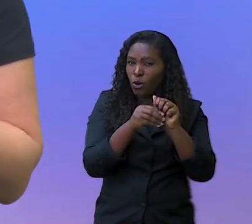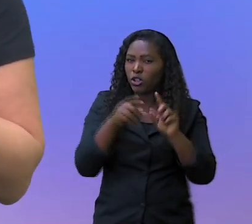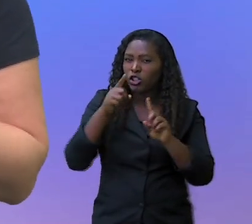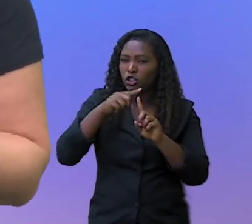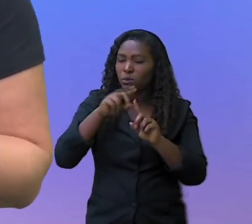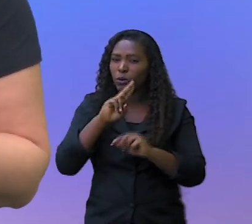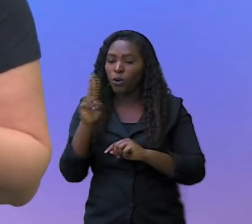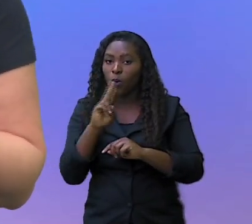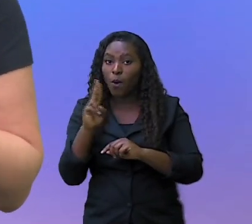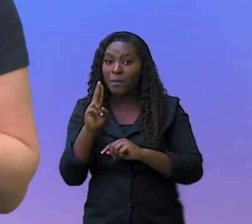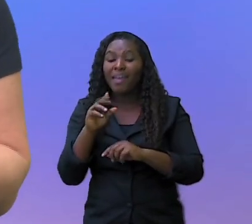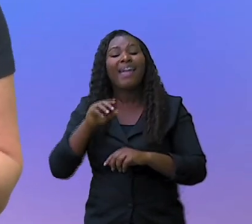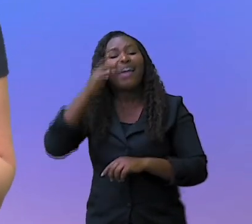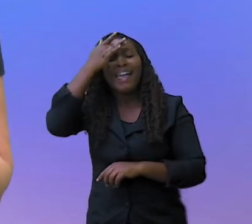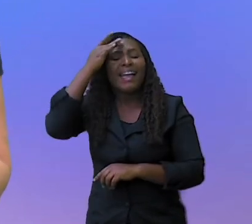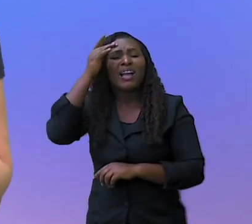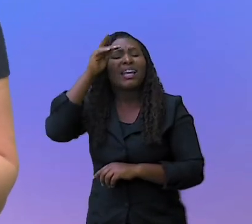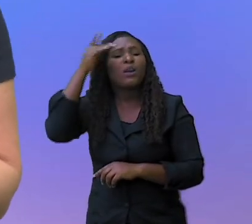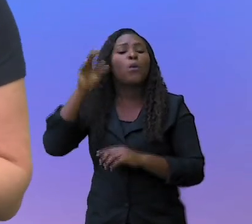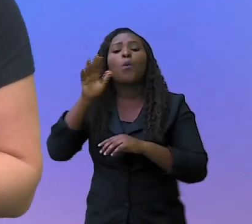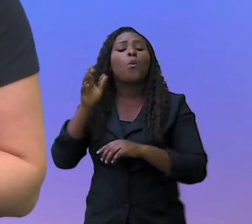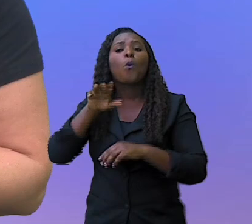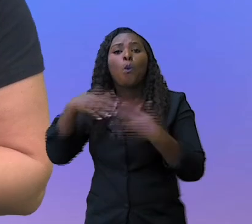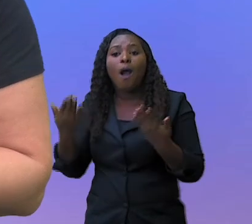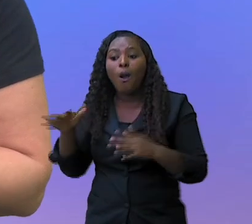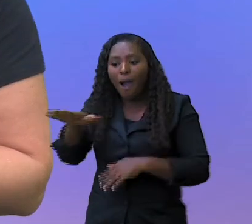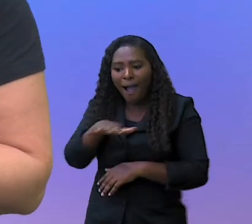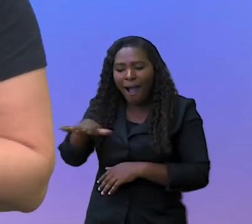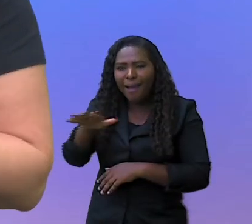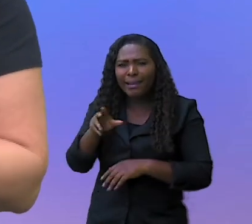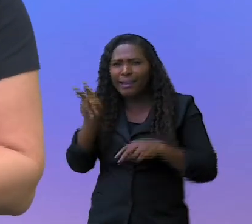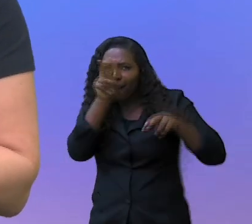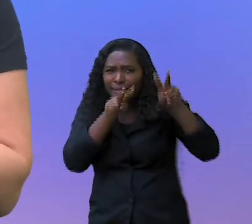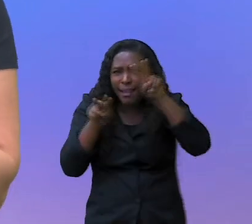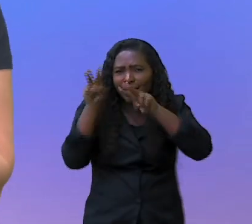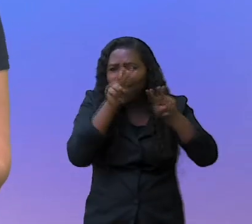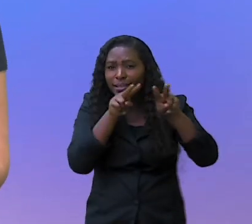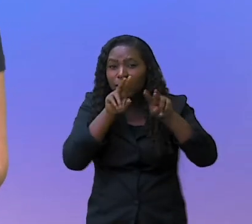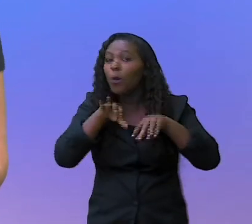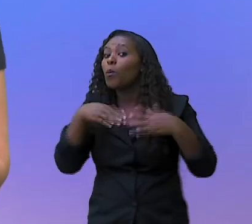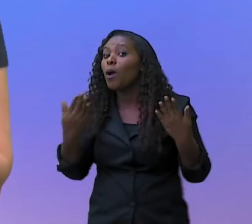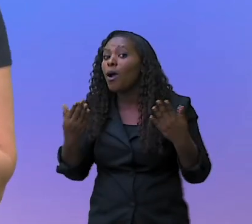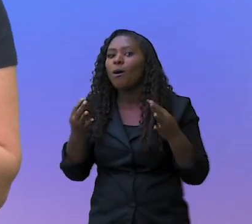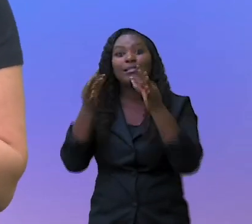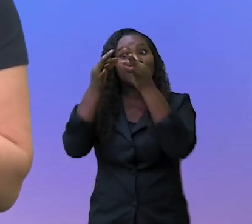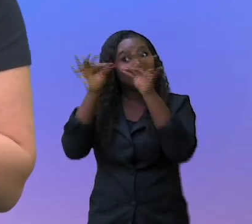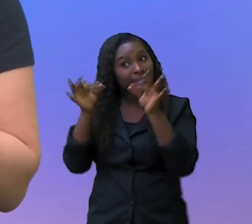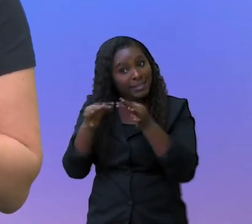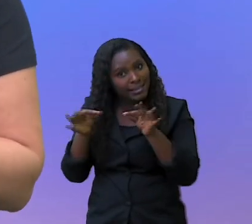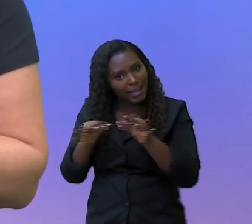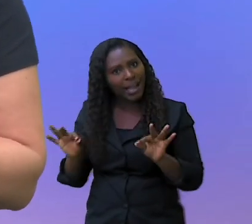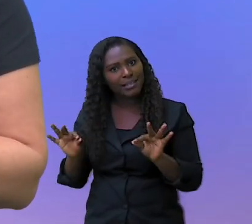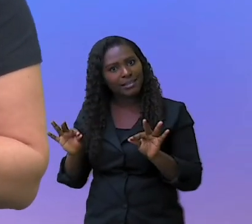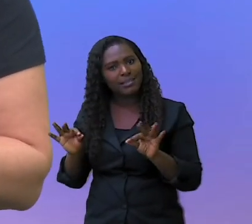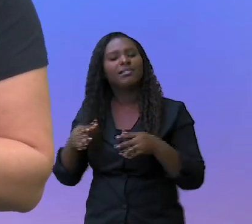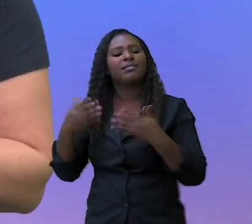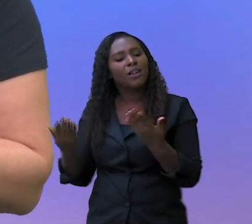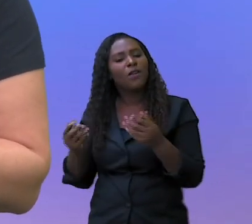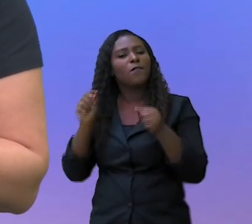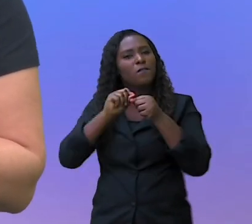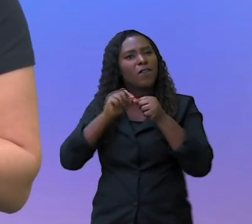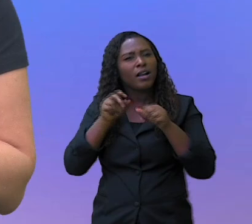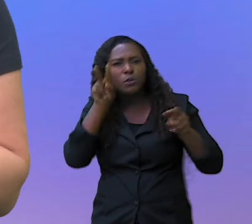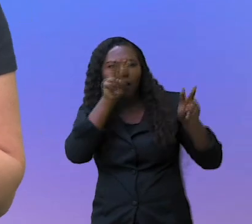é considerado um dos termos acessórios da oração. E pode se manifestar por meio de diferentes